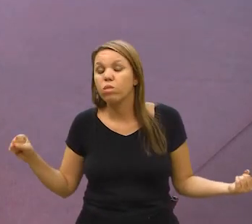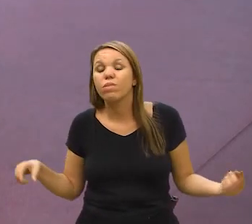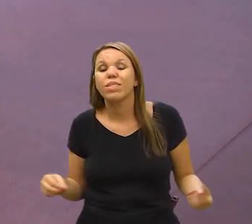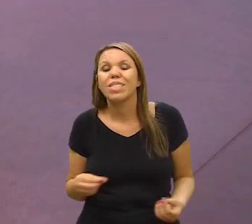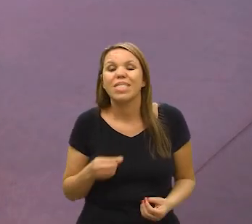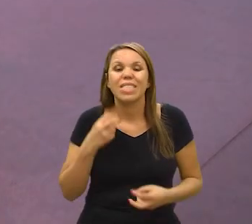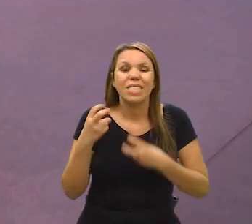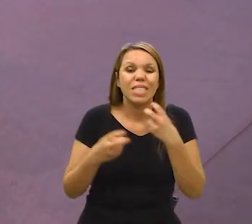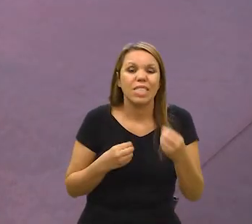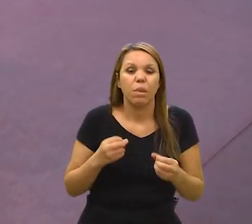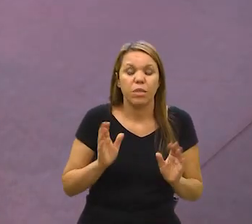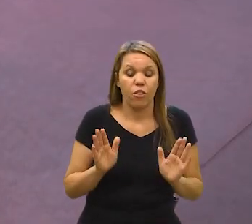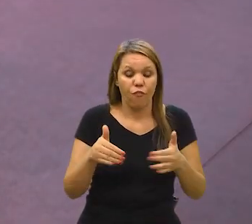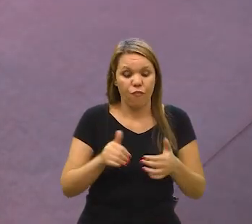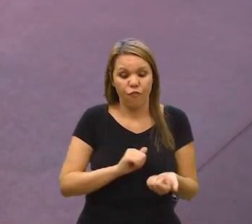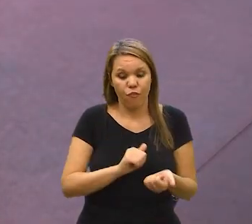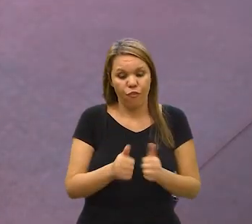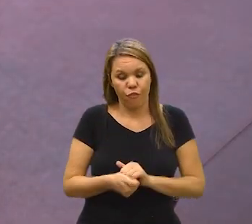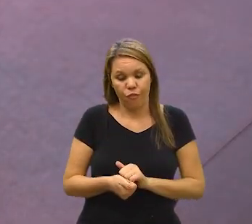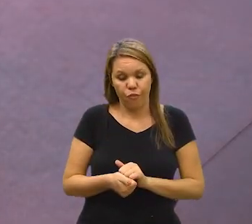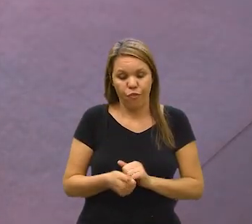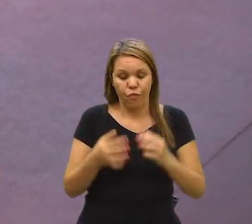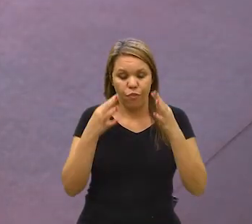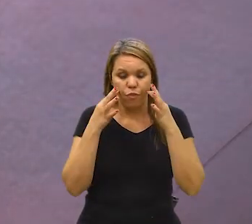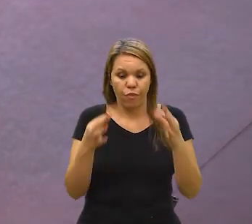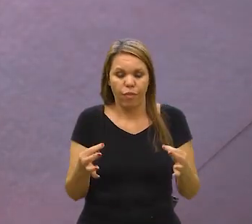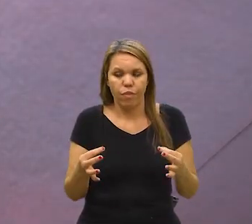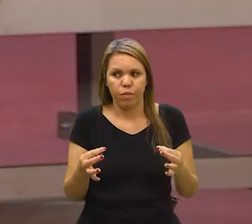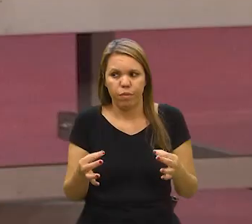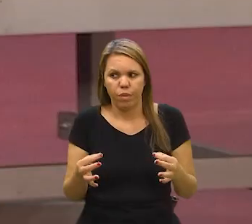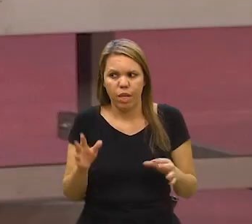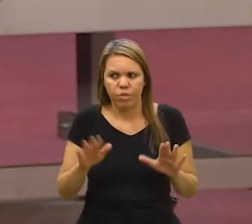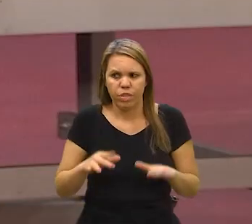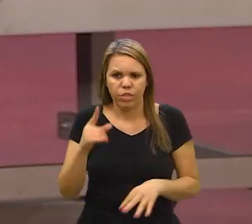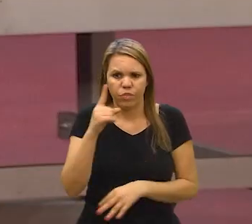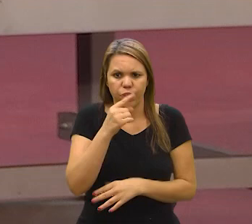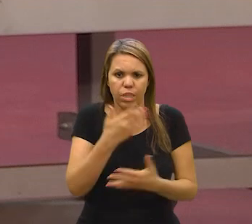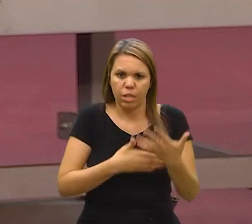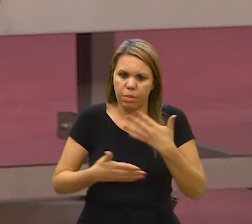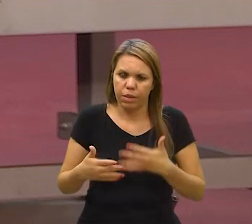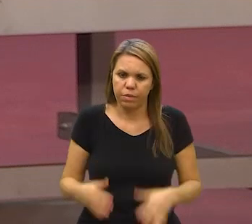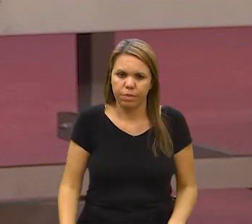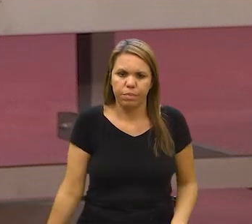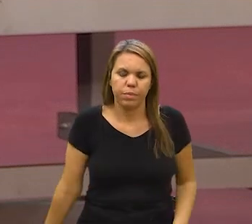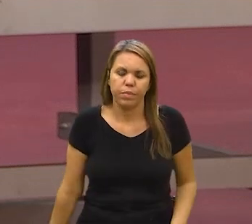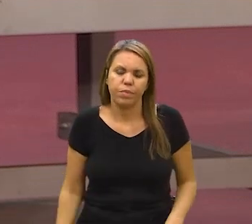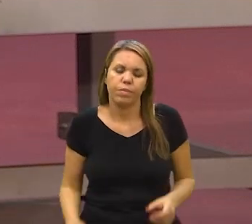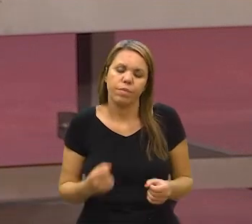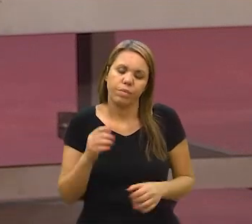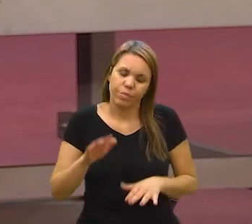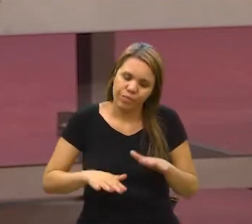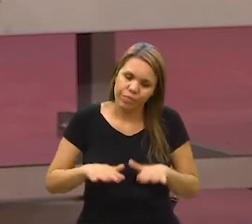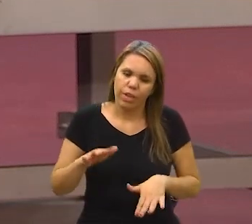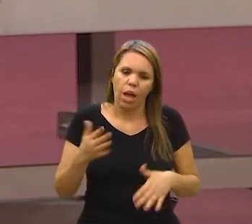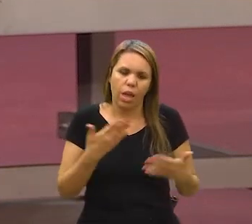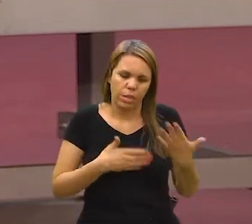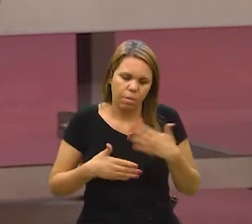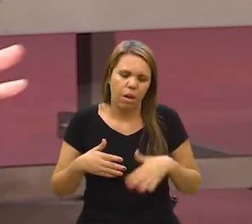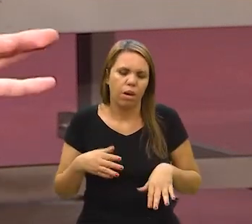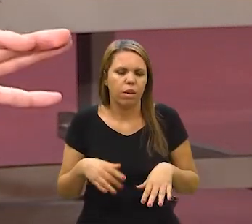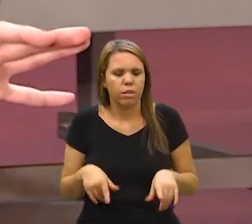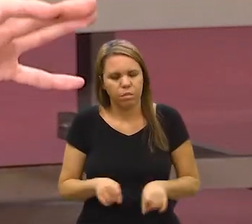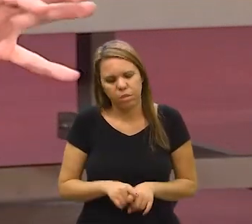e você jogando ali. Só que o atleta está tão focado ali na dele que isso aí é difícil atrapalhar. Lógico que tem casos que atrapalham,